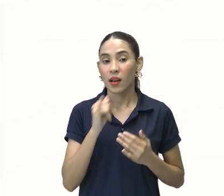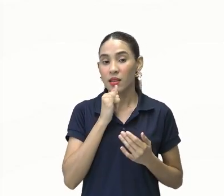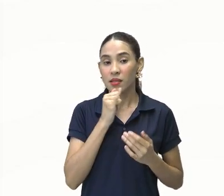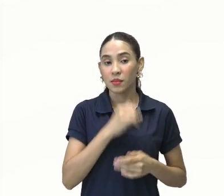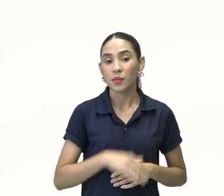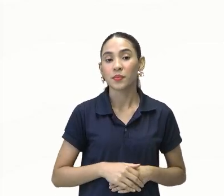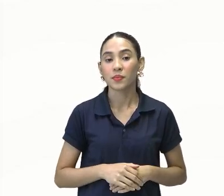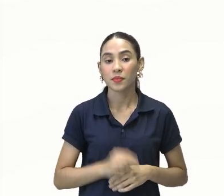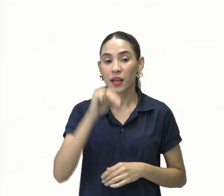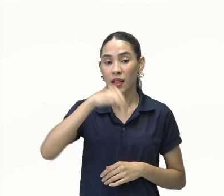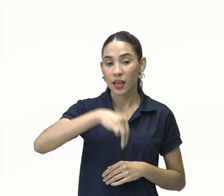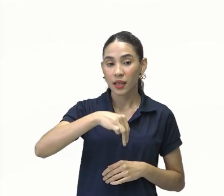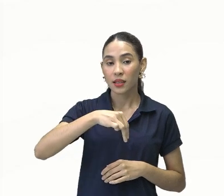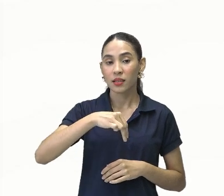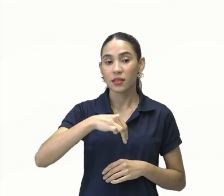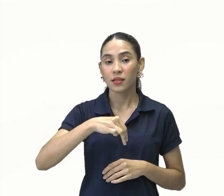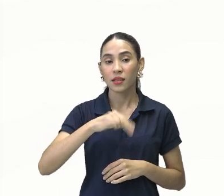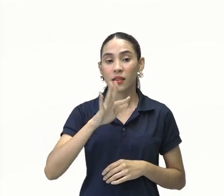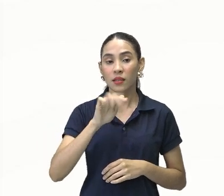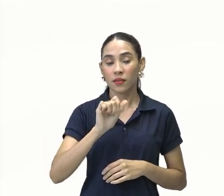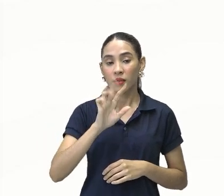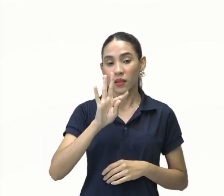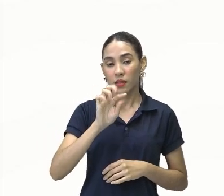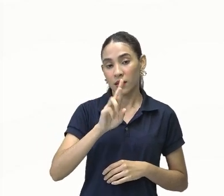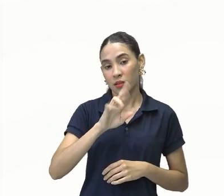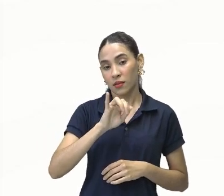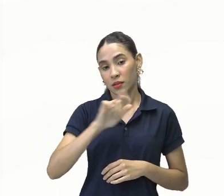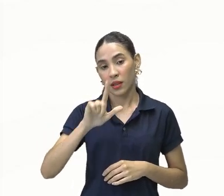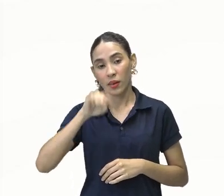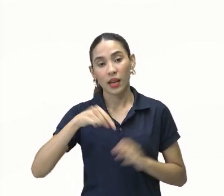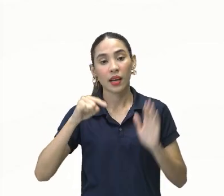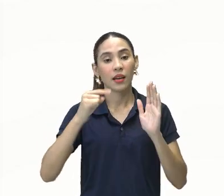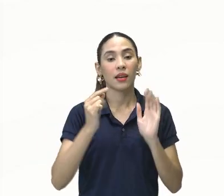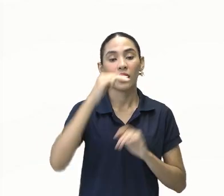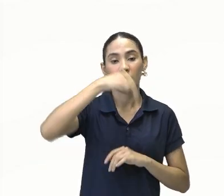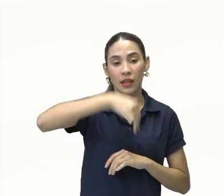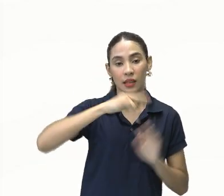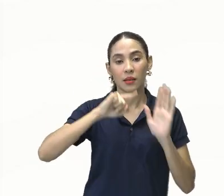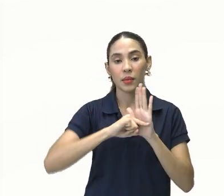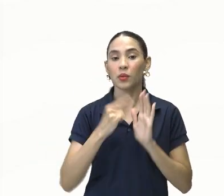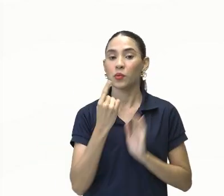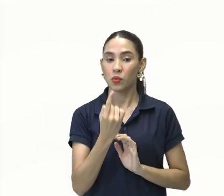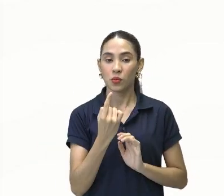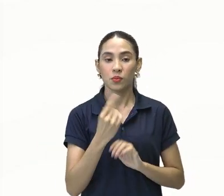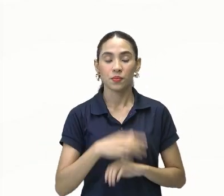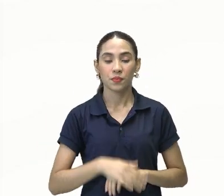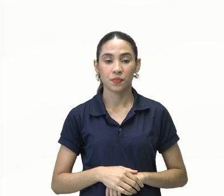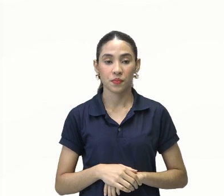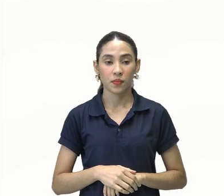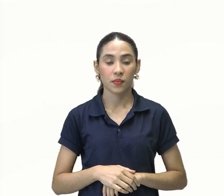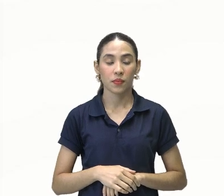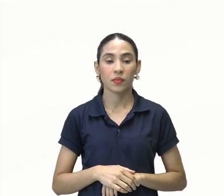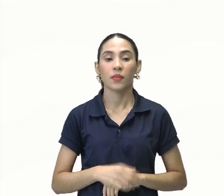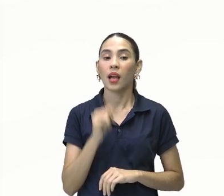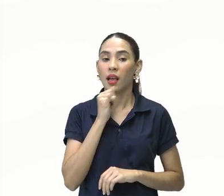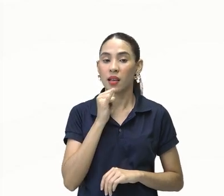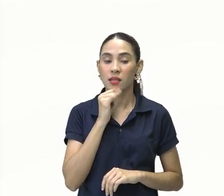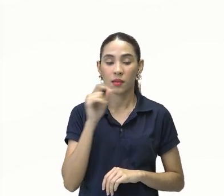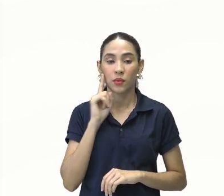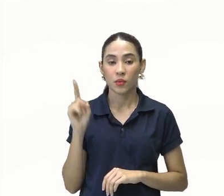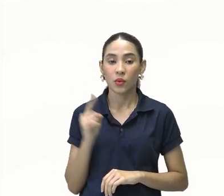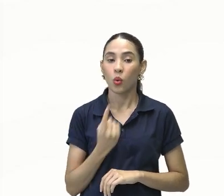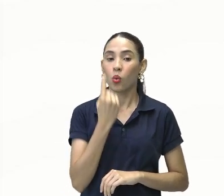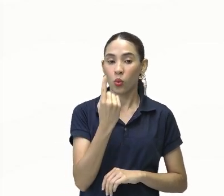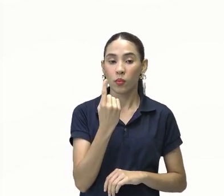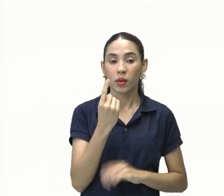ser N fatorial, será N menos 1 fatorial. Nós vamos tirar aí, né,